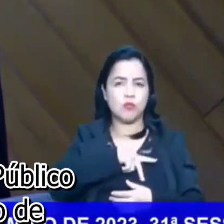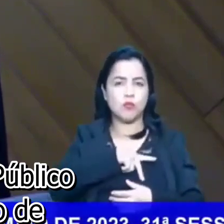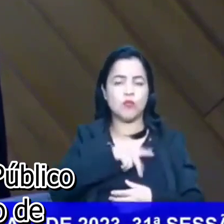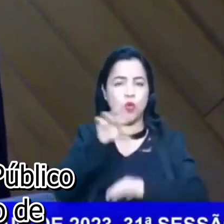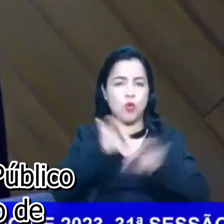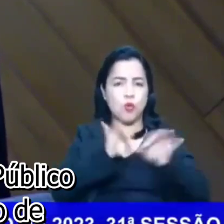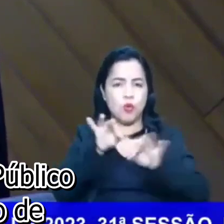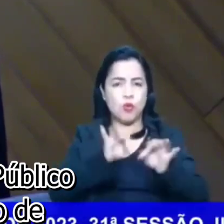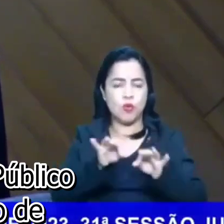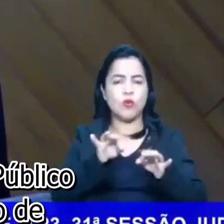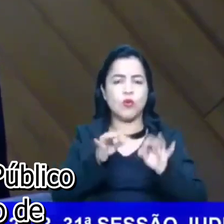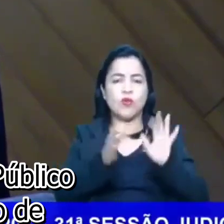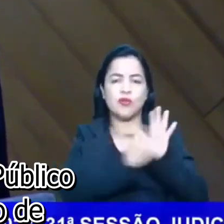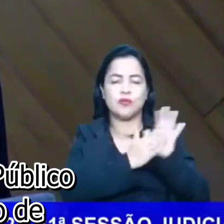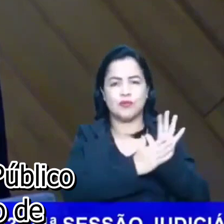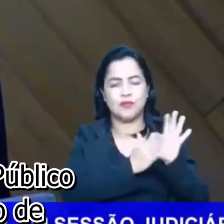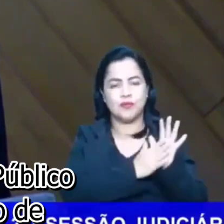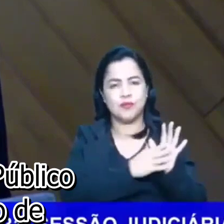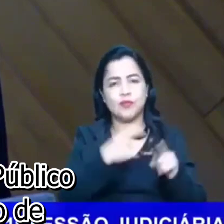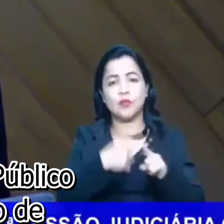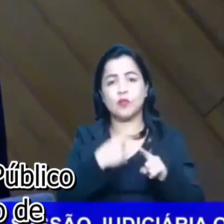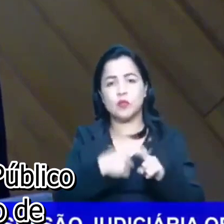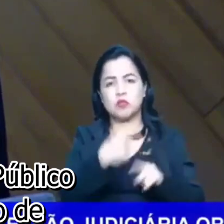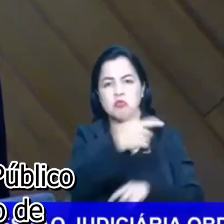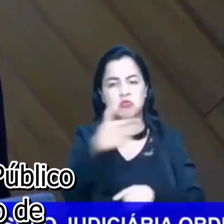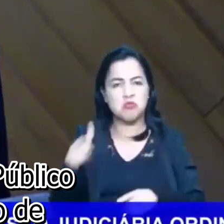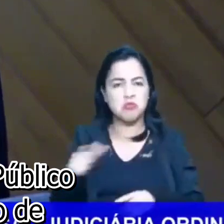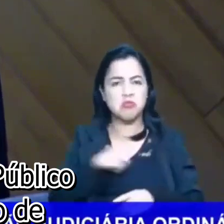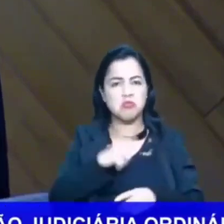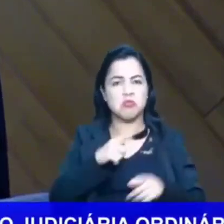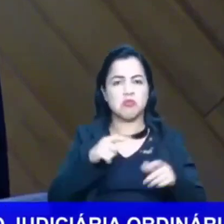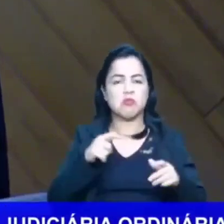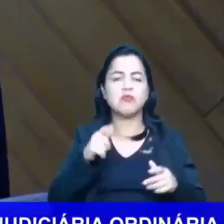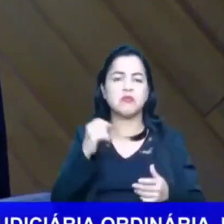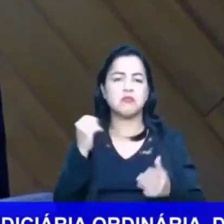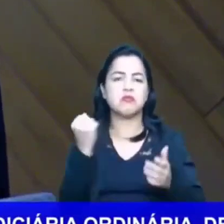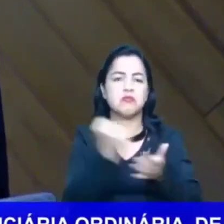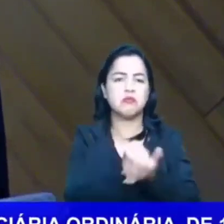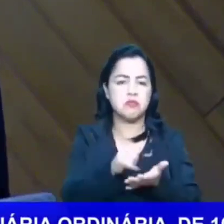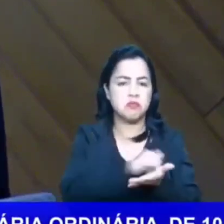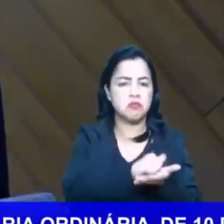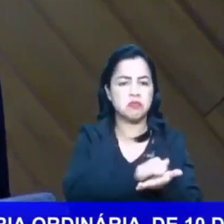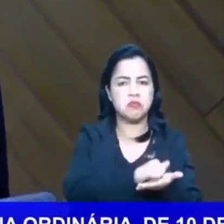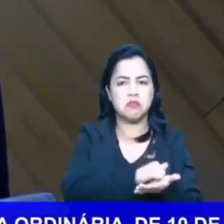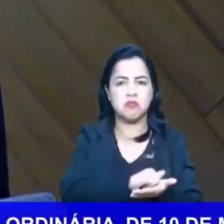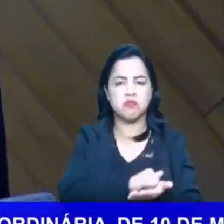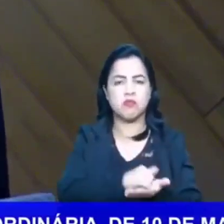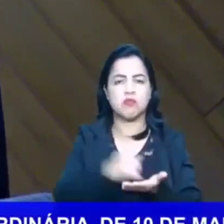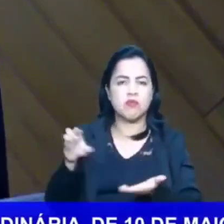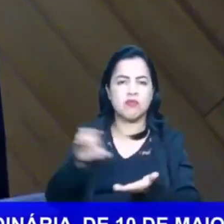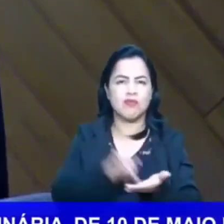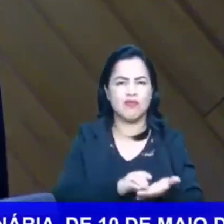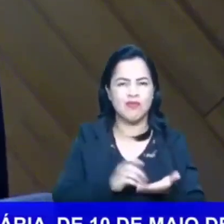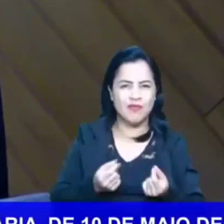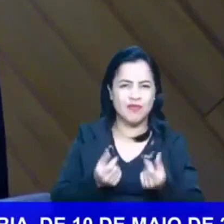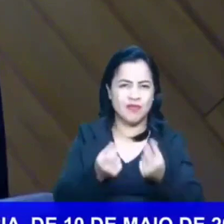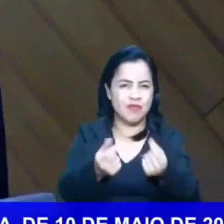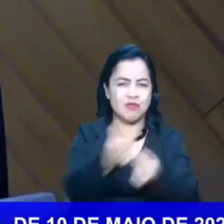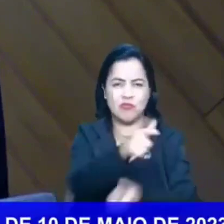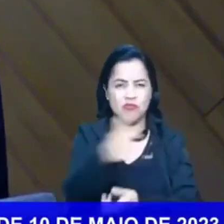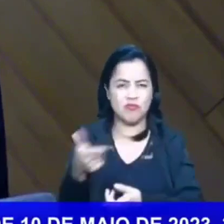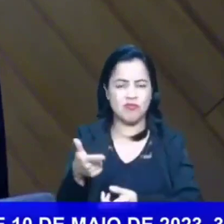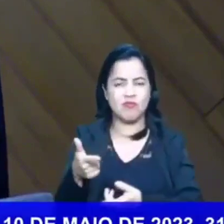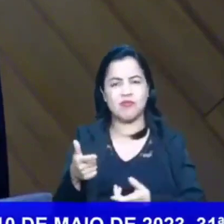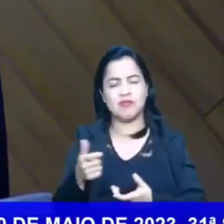retificou o parecer por não haver registro de despesas financeiras e nem atos